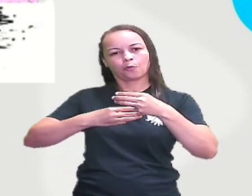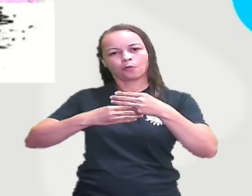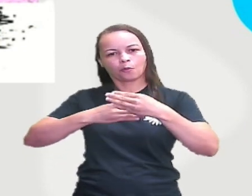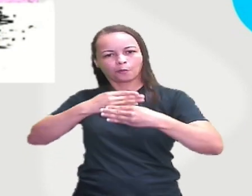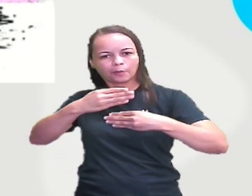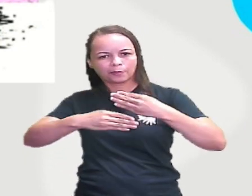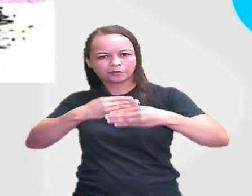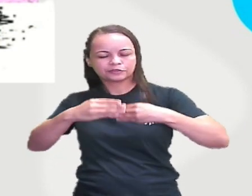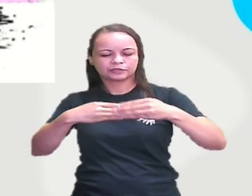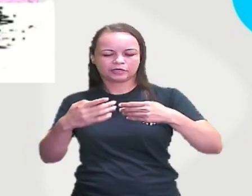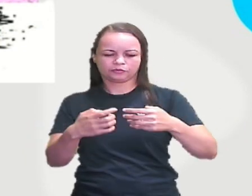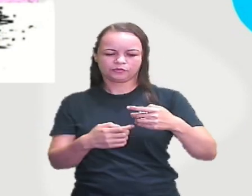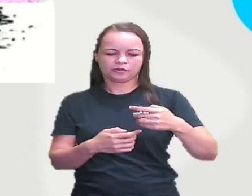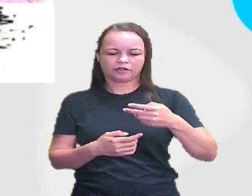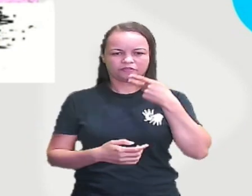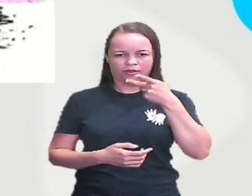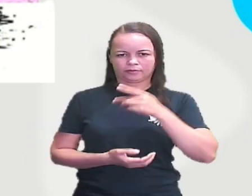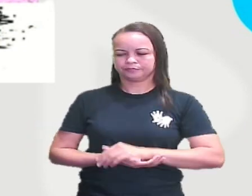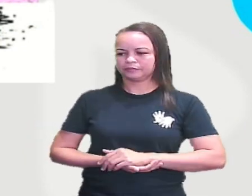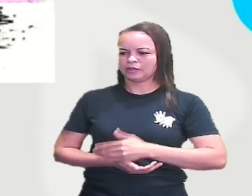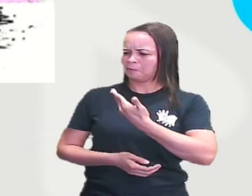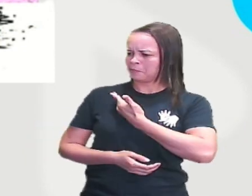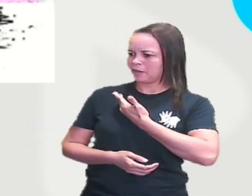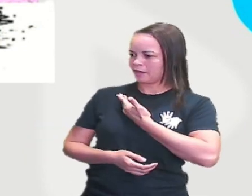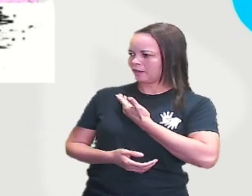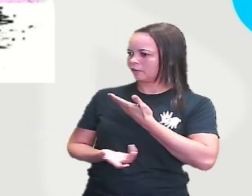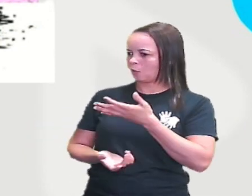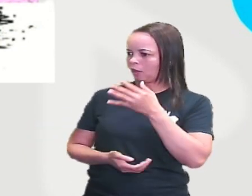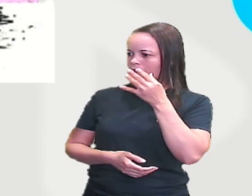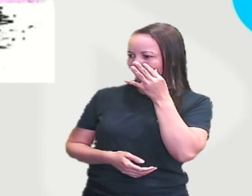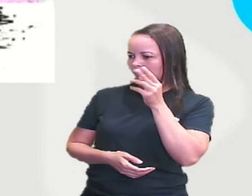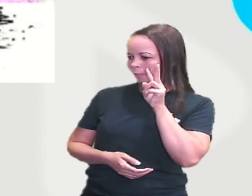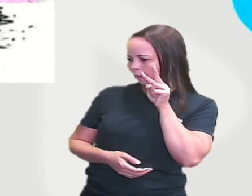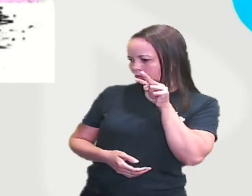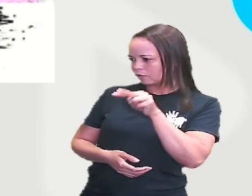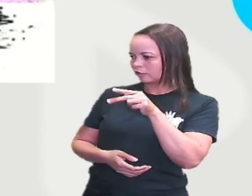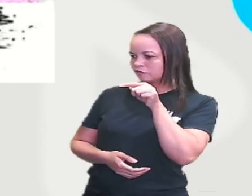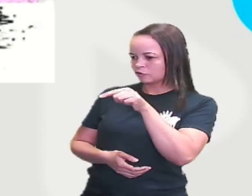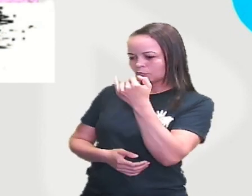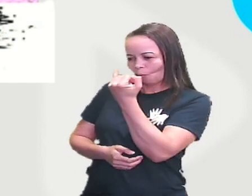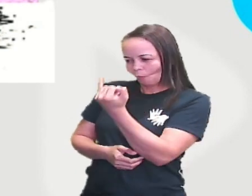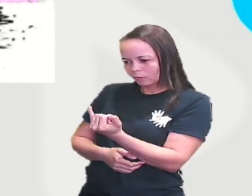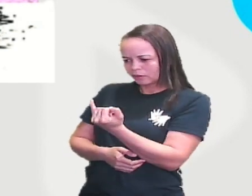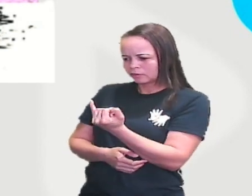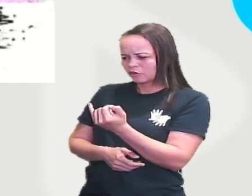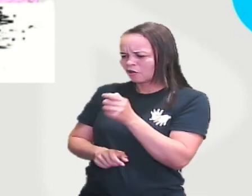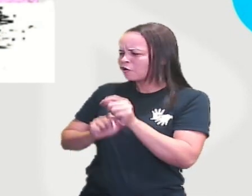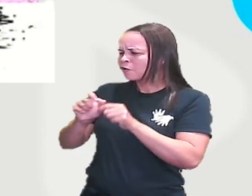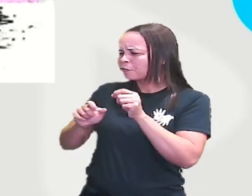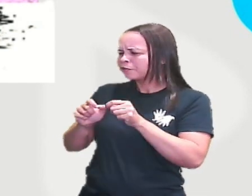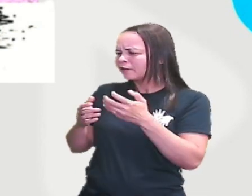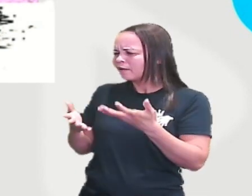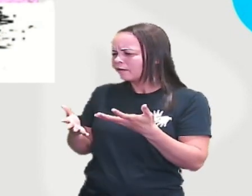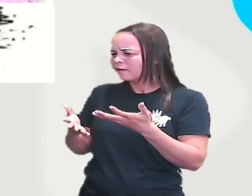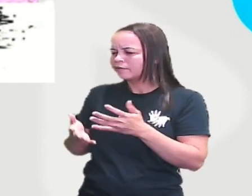Diz, miga, estou impressionada como você emagreceu. O que você fez? Veja que é uma